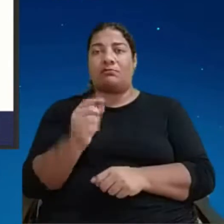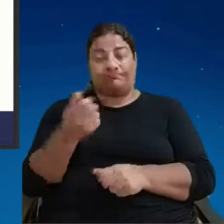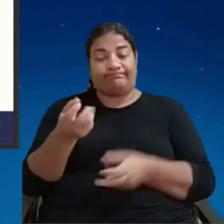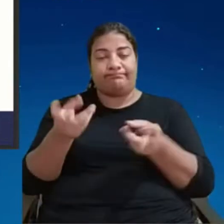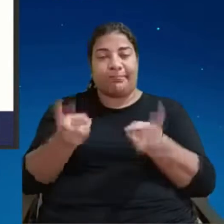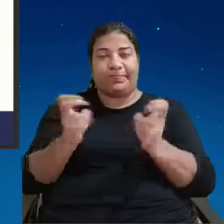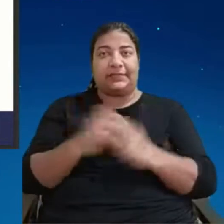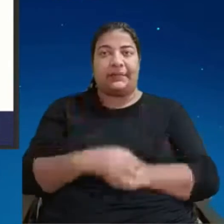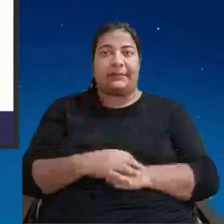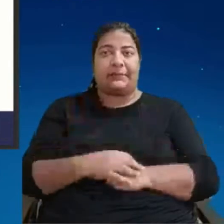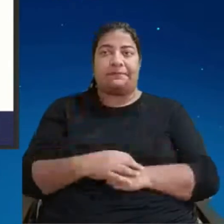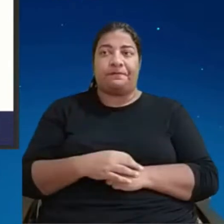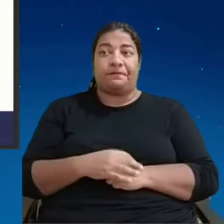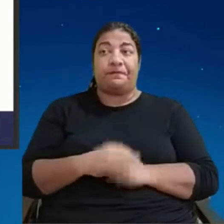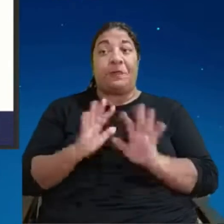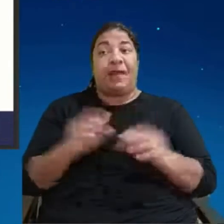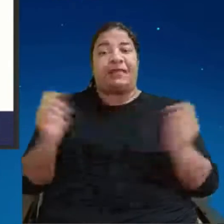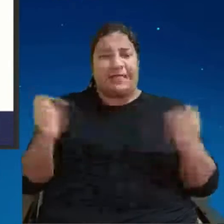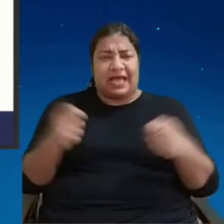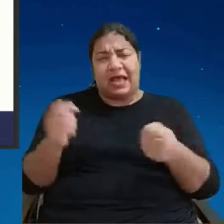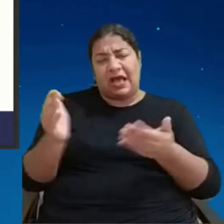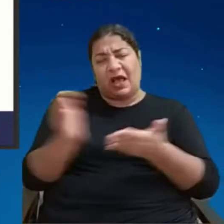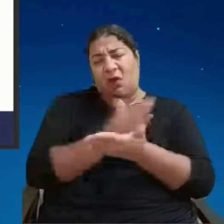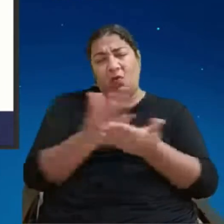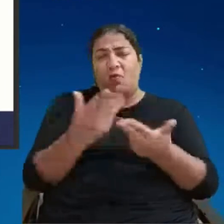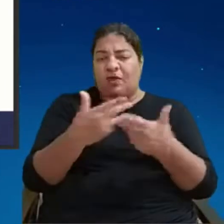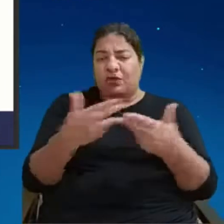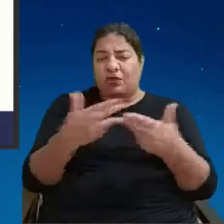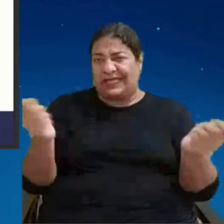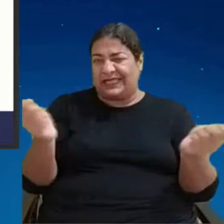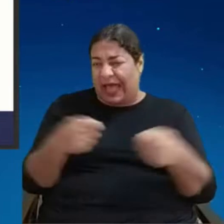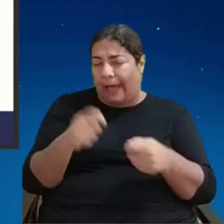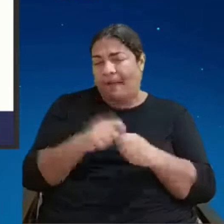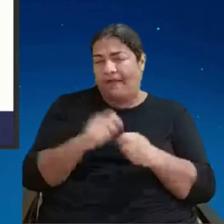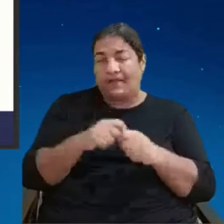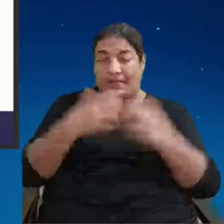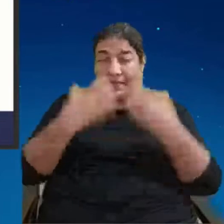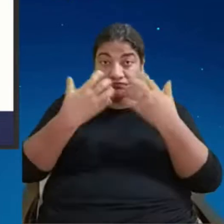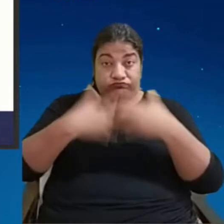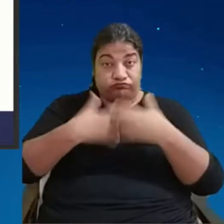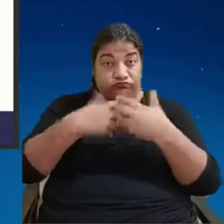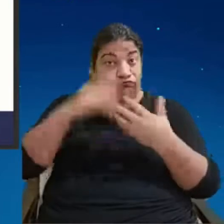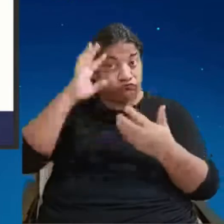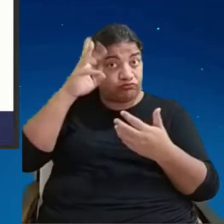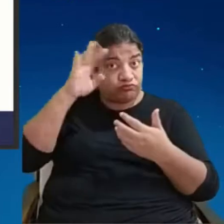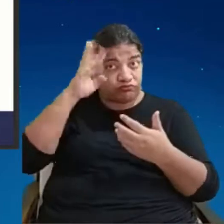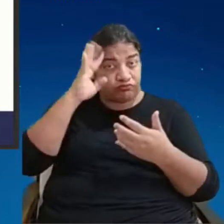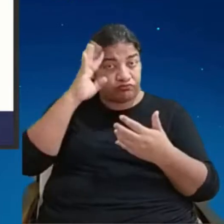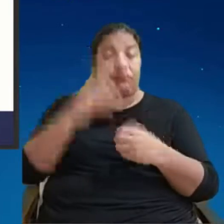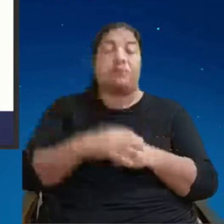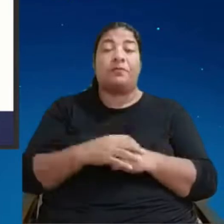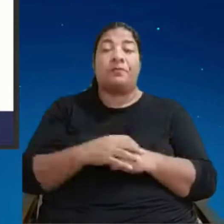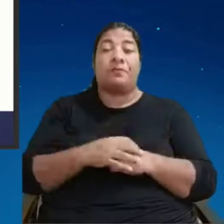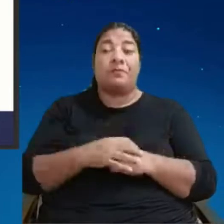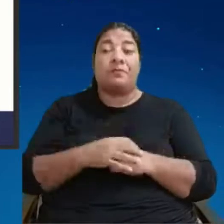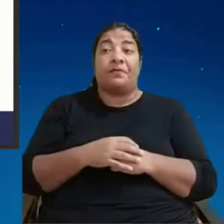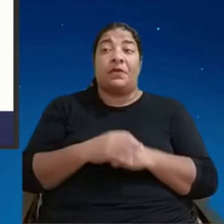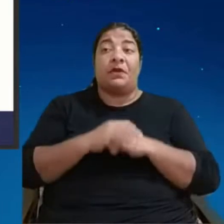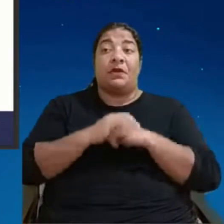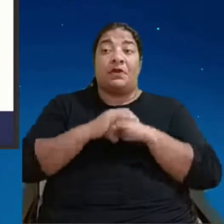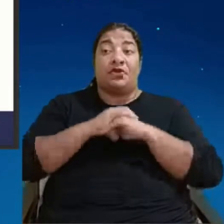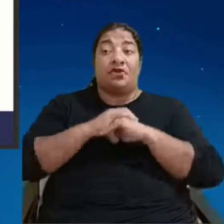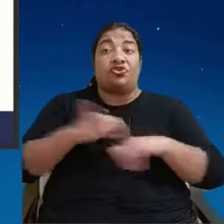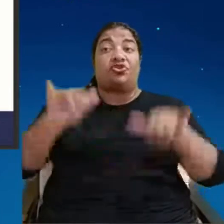alternativas possíveis, e eu gosto que a gente reflita sobre isso, né? As divulgações. Nós temos